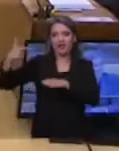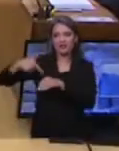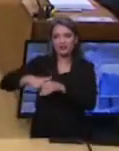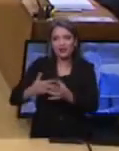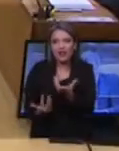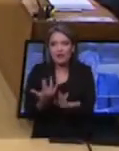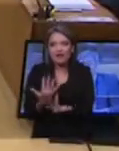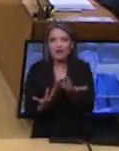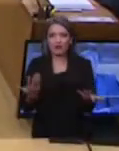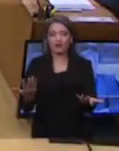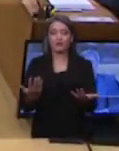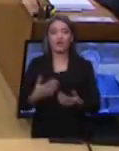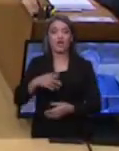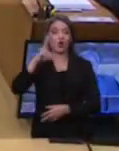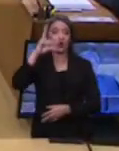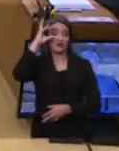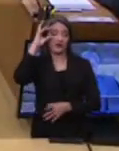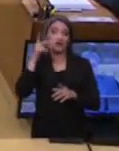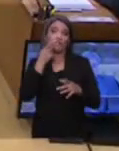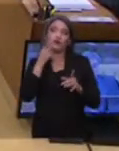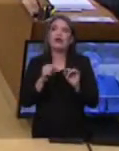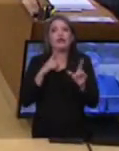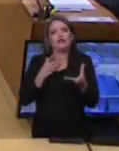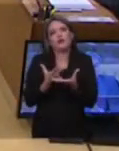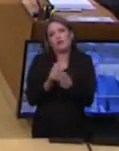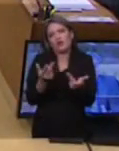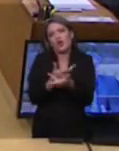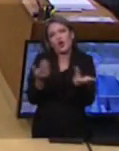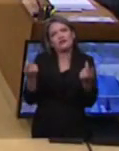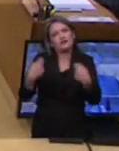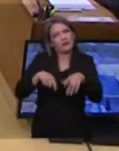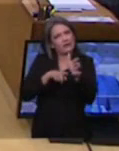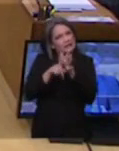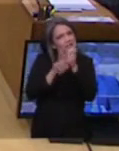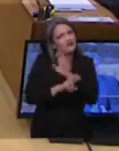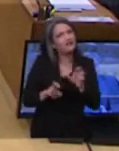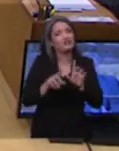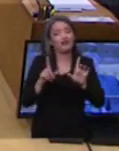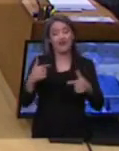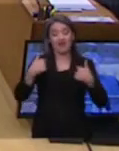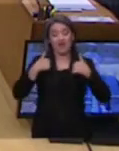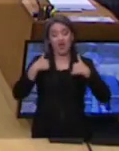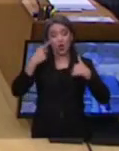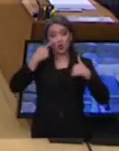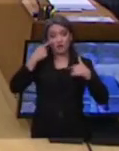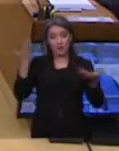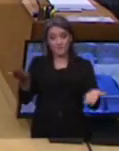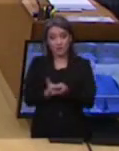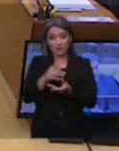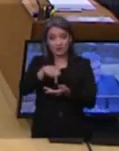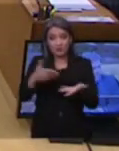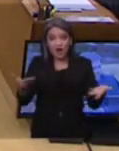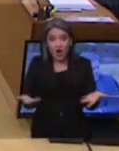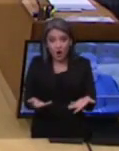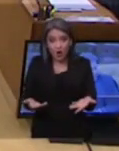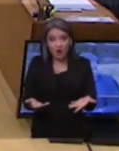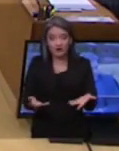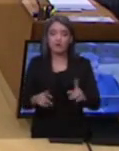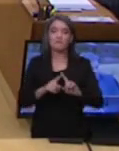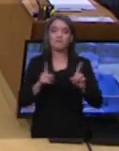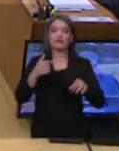estou tentando me deter no caso concreto. Não, sim. Porque, vamos lá, eu fui ministro da